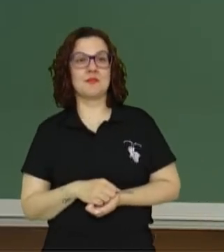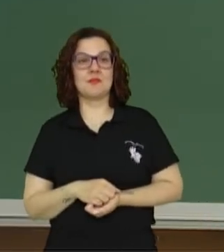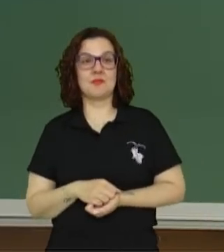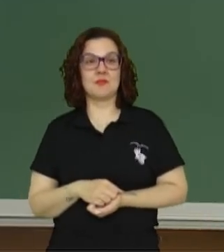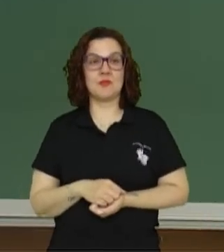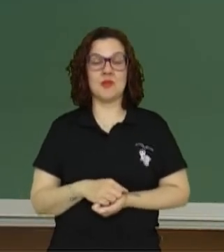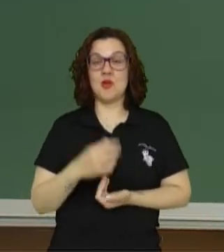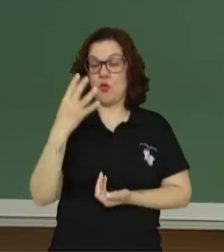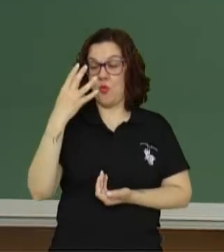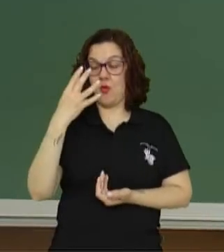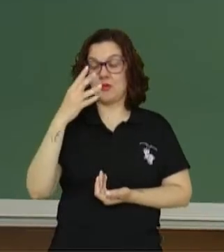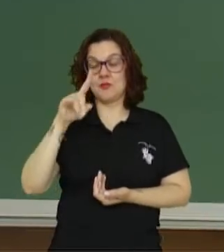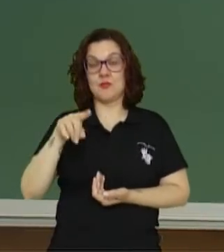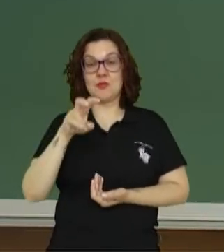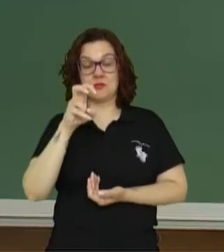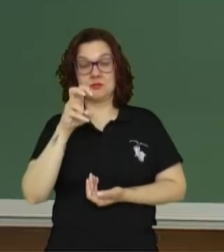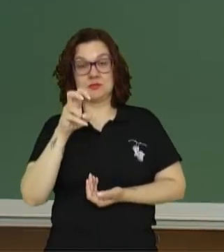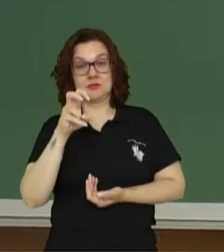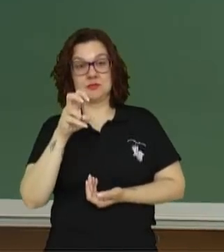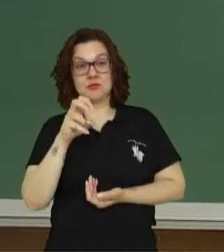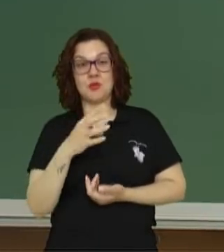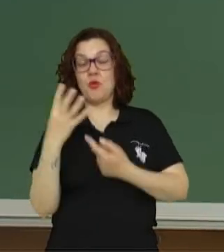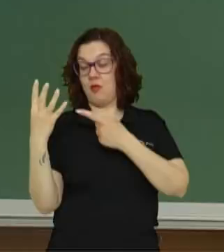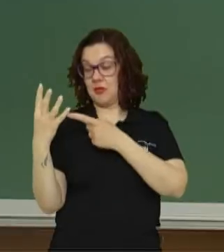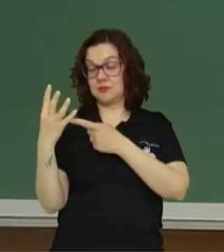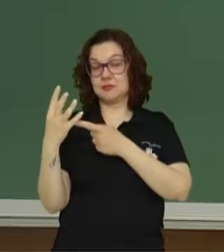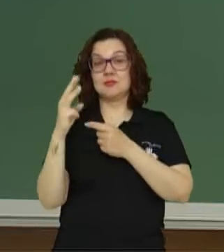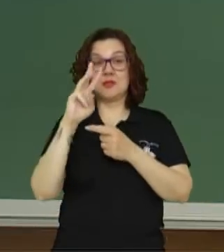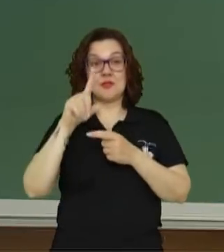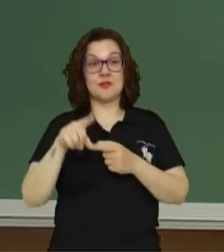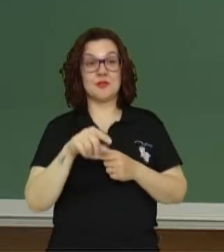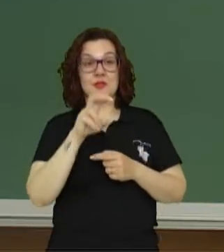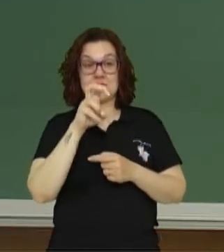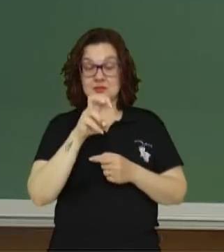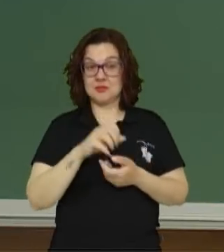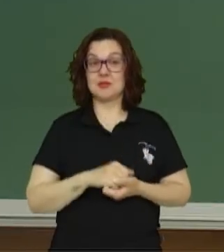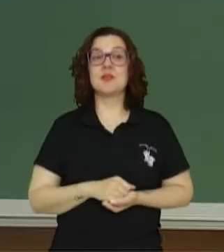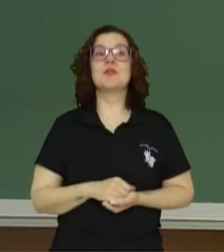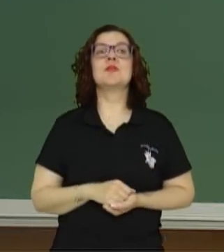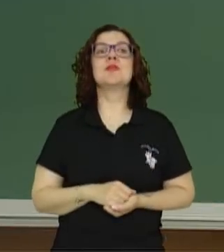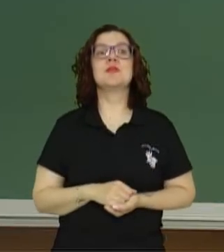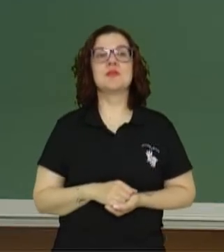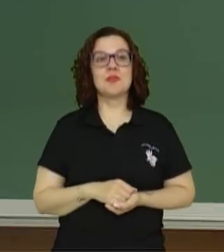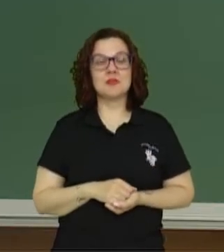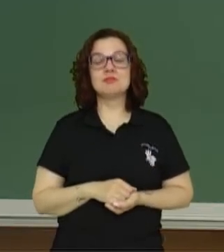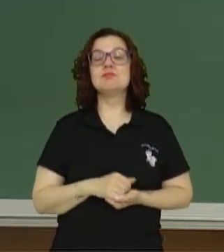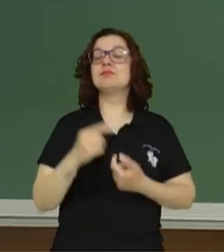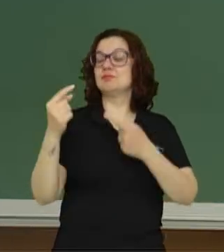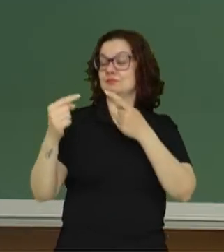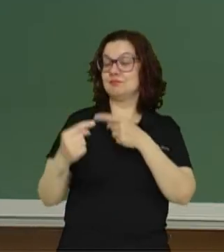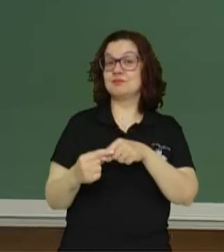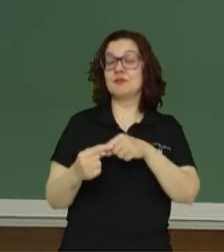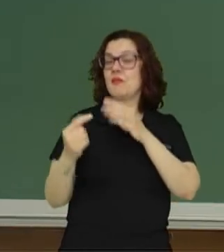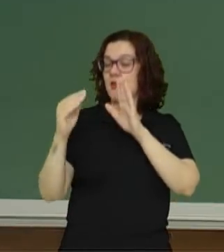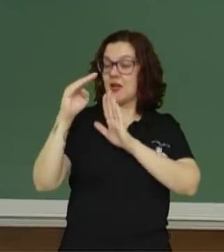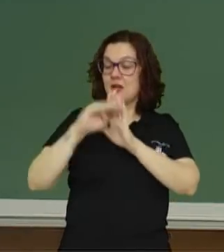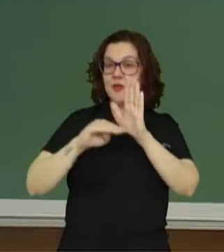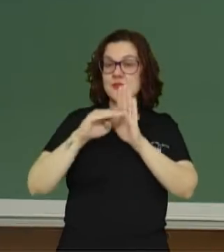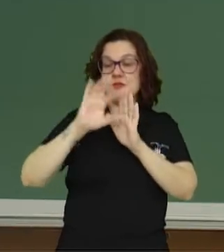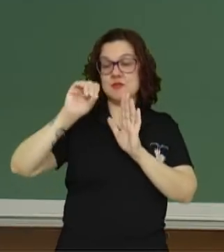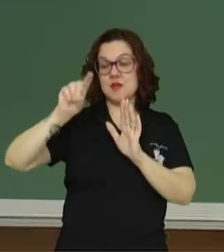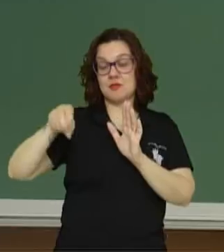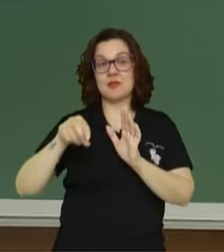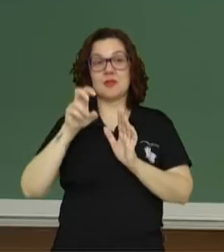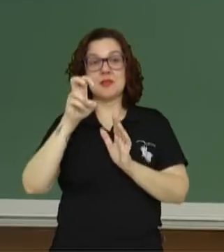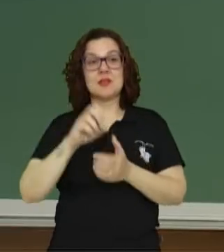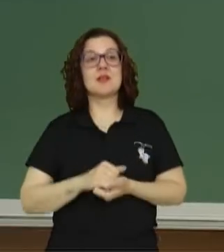menos meio, 4. No quarto dia, 4 metros menos meio, 3,5. No quinto